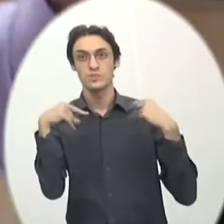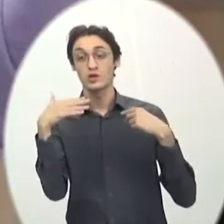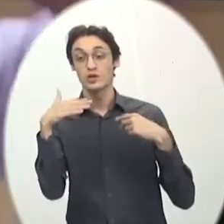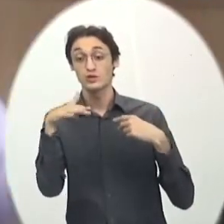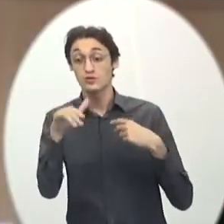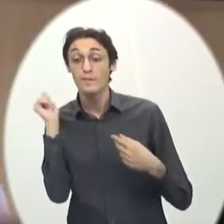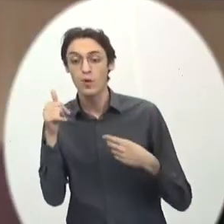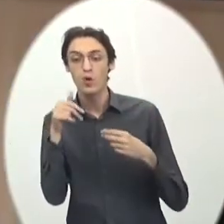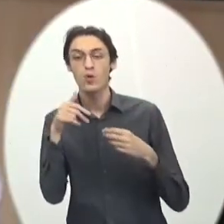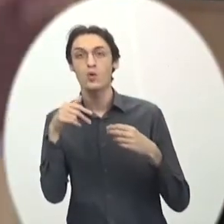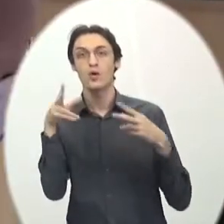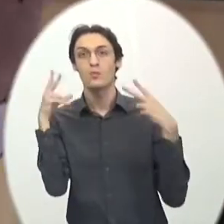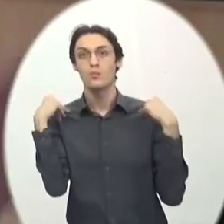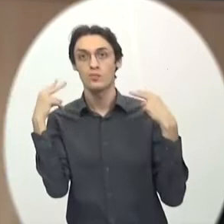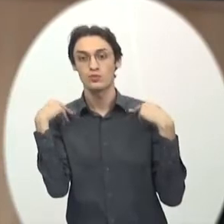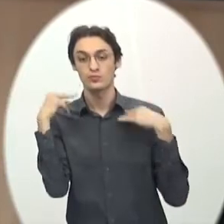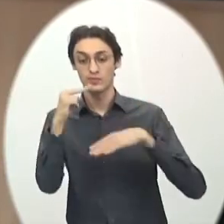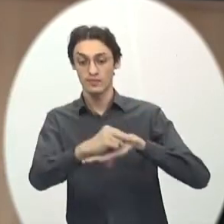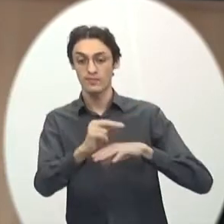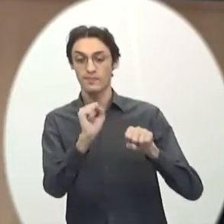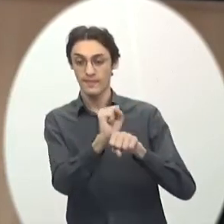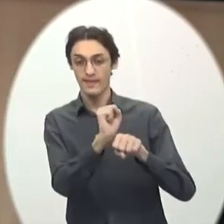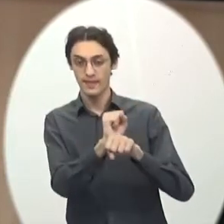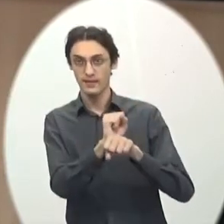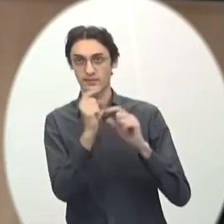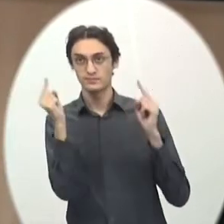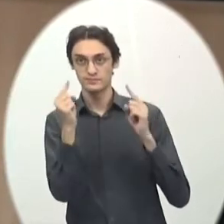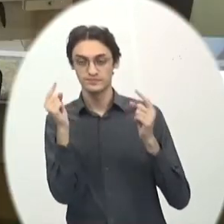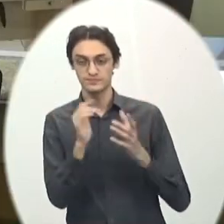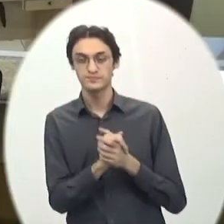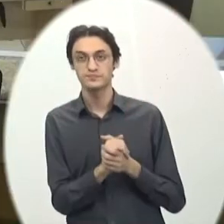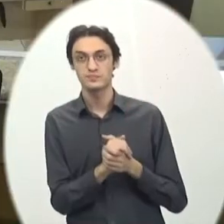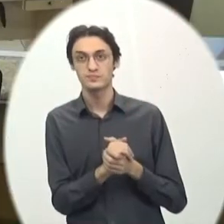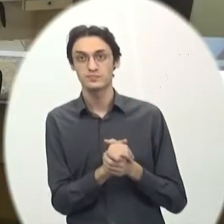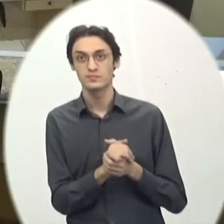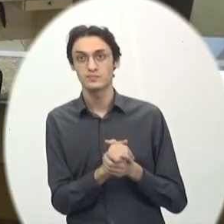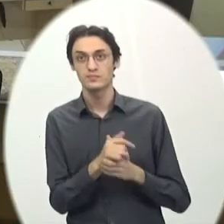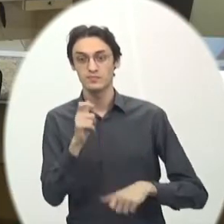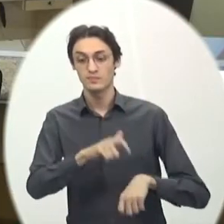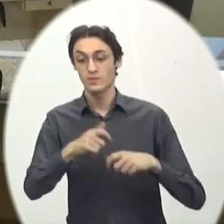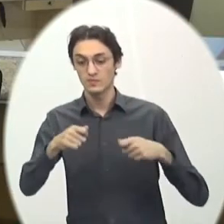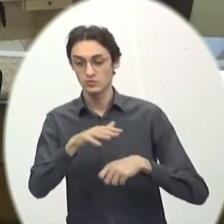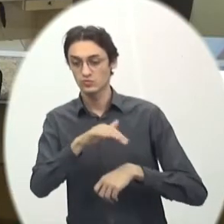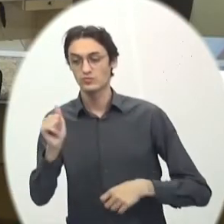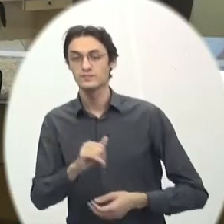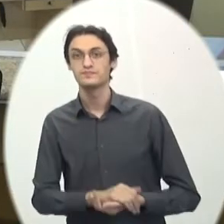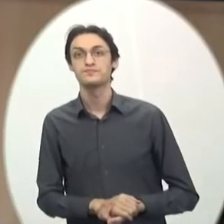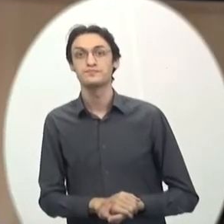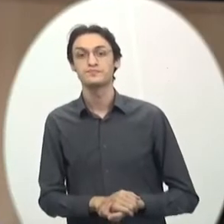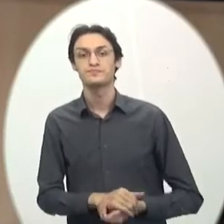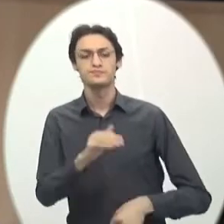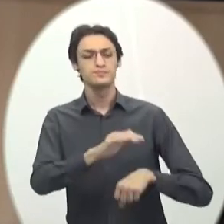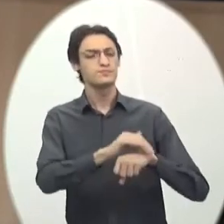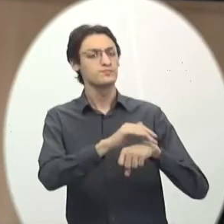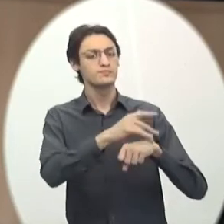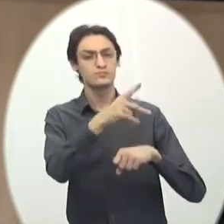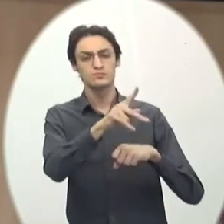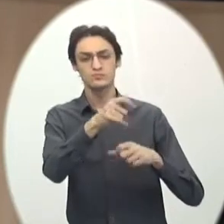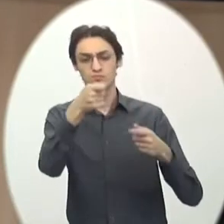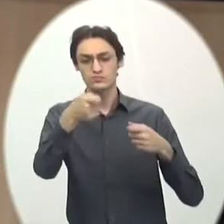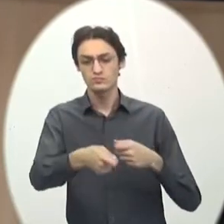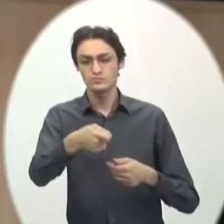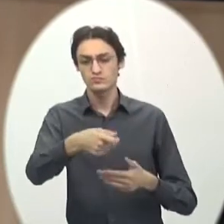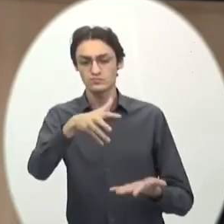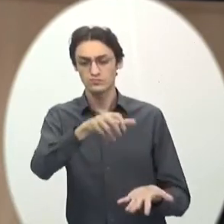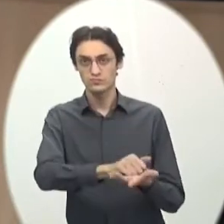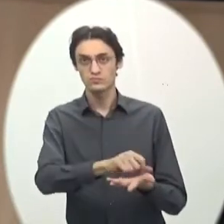Então, o motorista estava no local correto. É isso, doutor? Perfeitamente. Então tá. A sua obrigação com o contrato, doutor, era cumprir